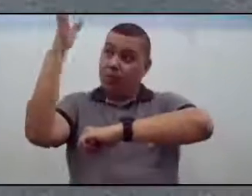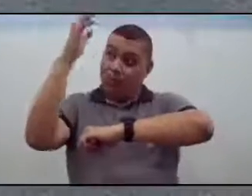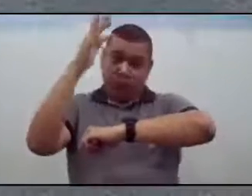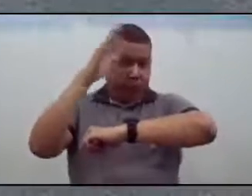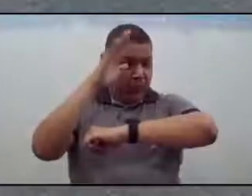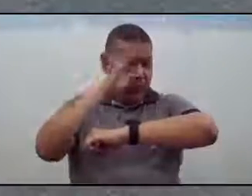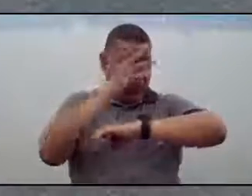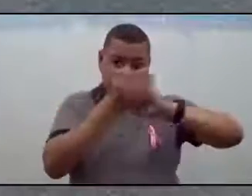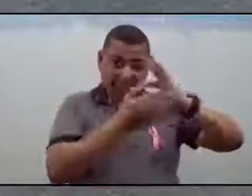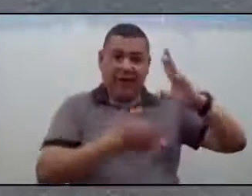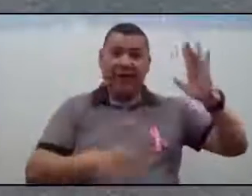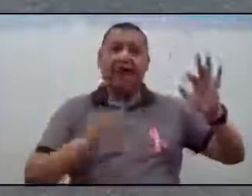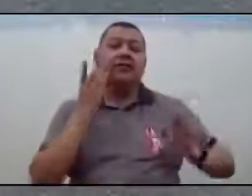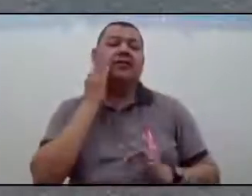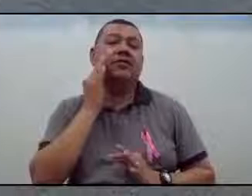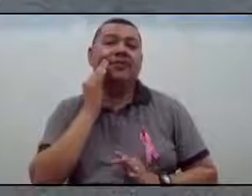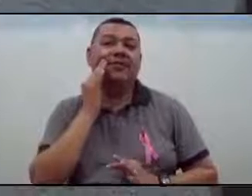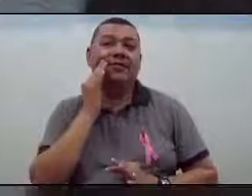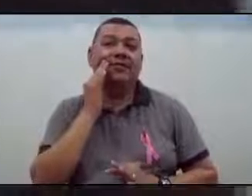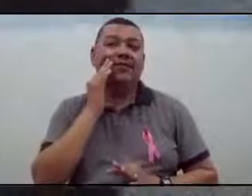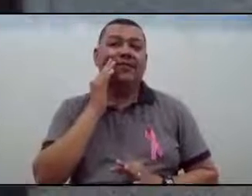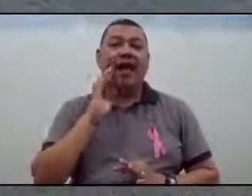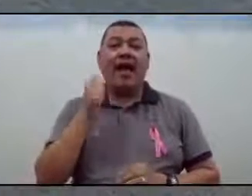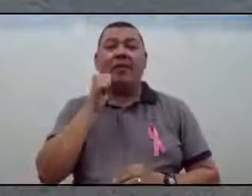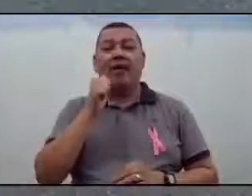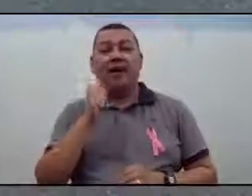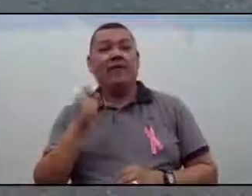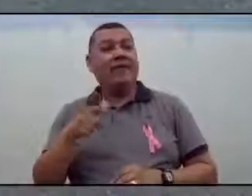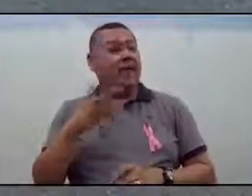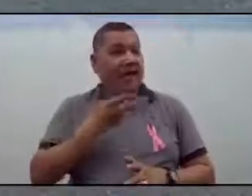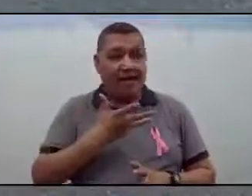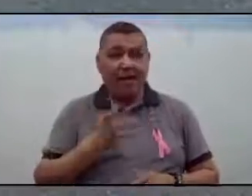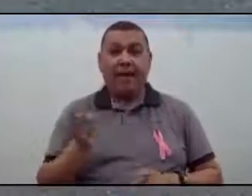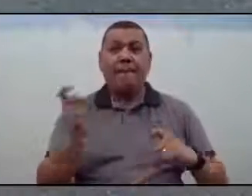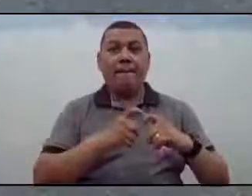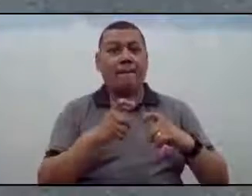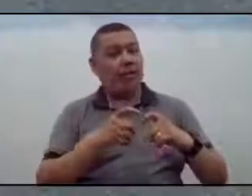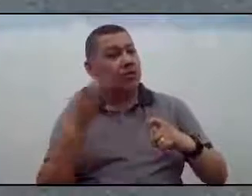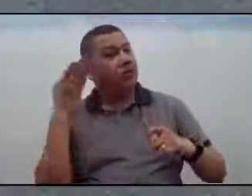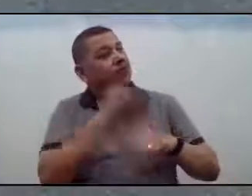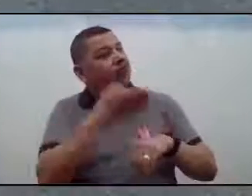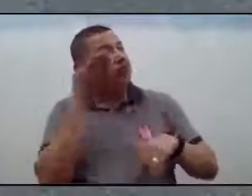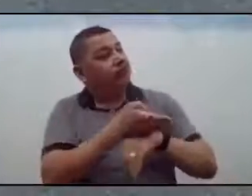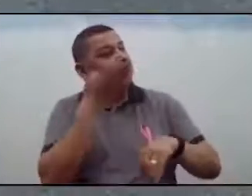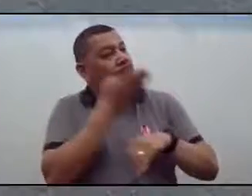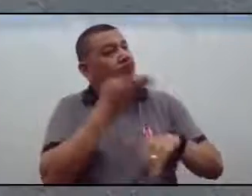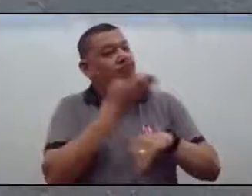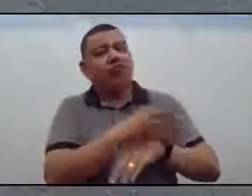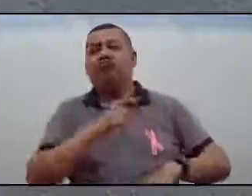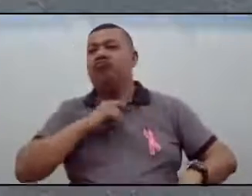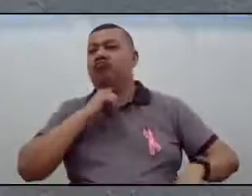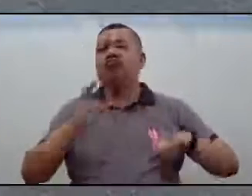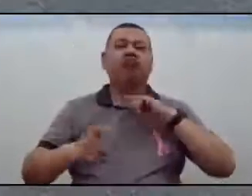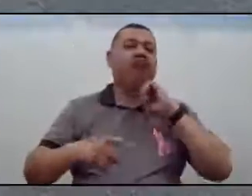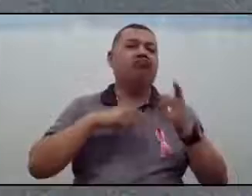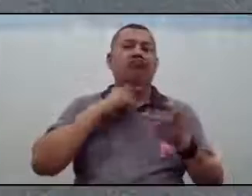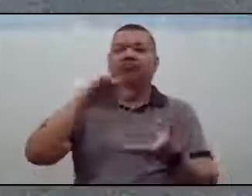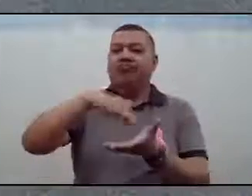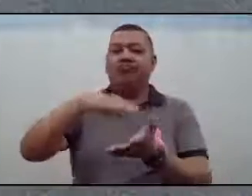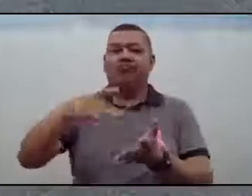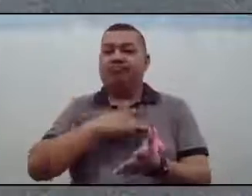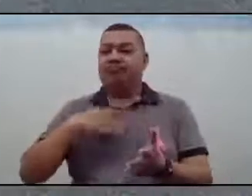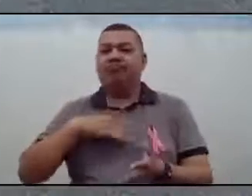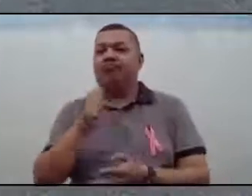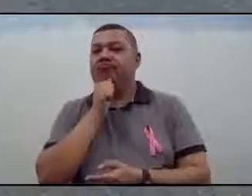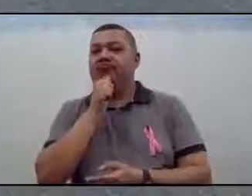mulheres vão procurar fazer um agendamento de um exame, de uma mamografia nas secretarias de saúde, não tem vaga,